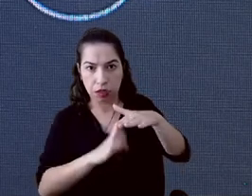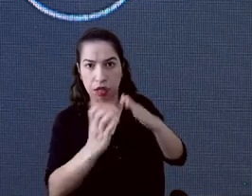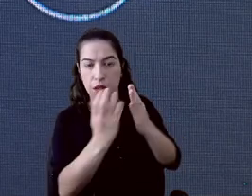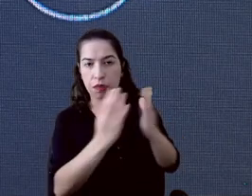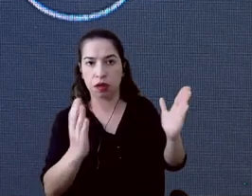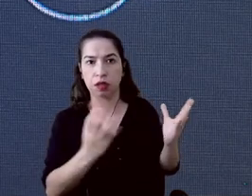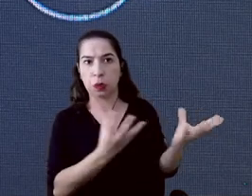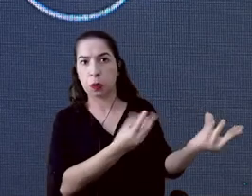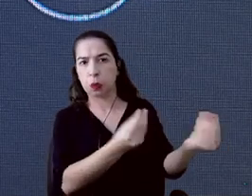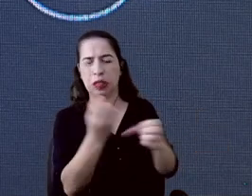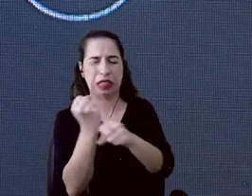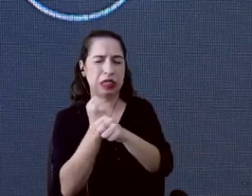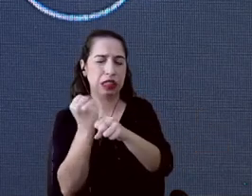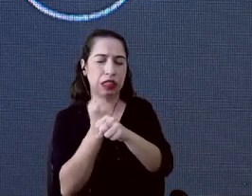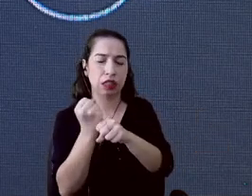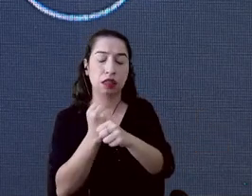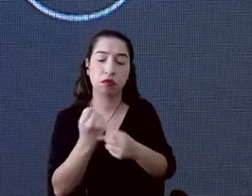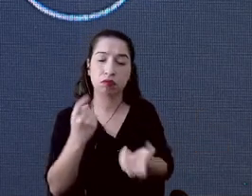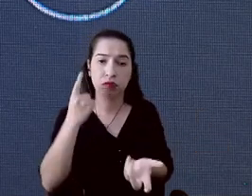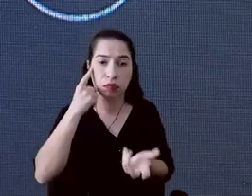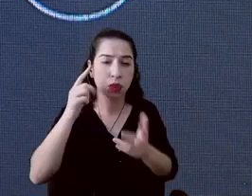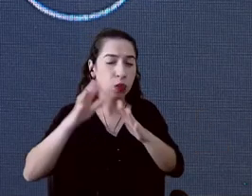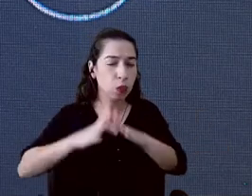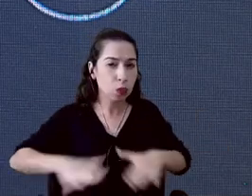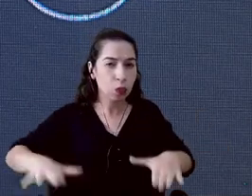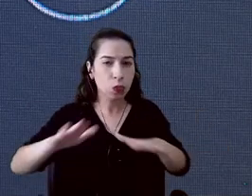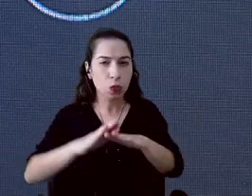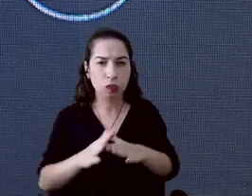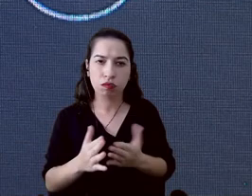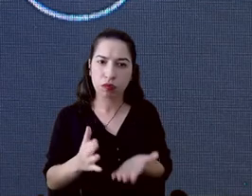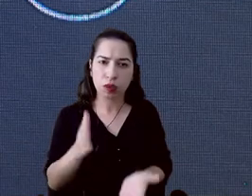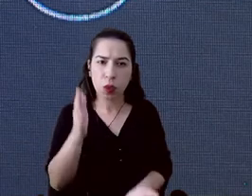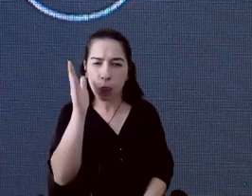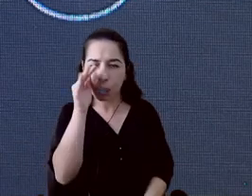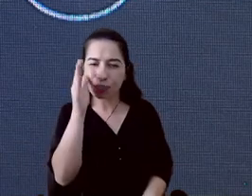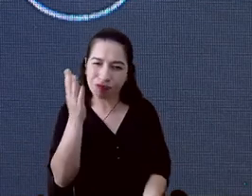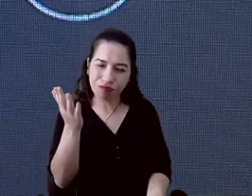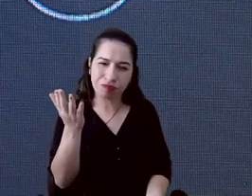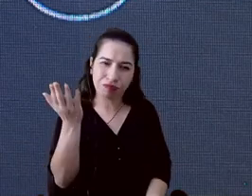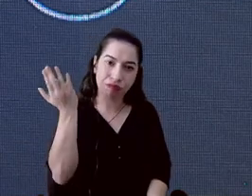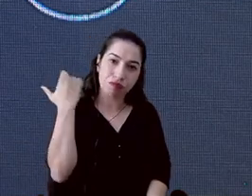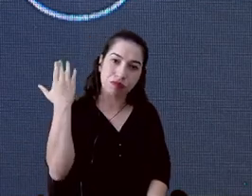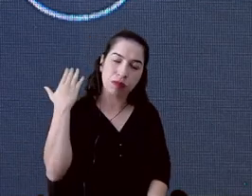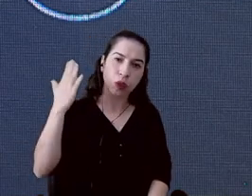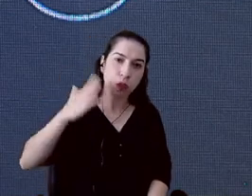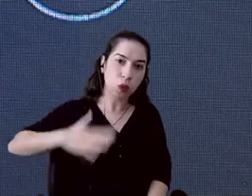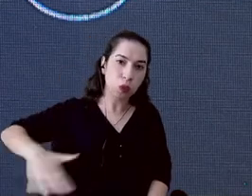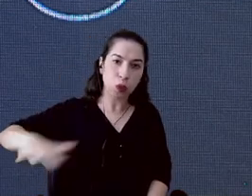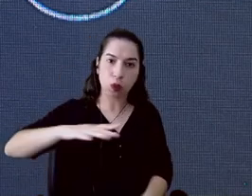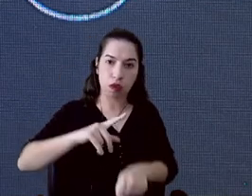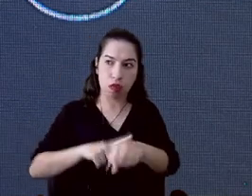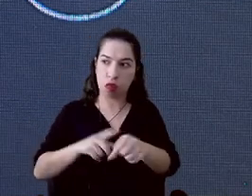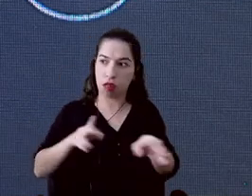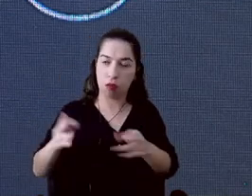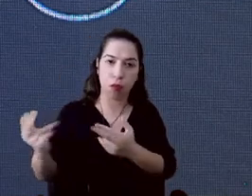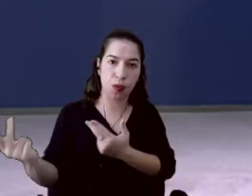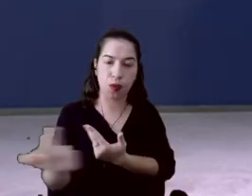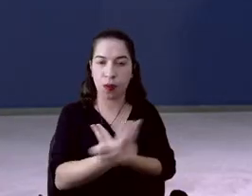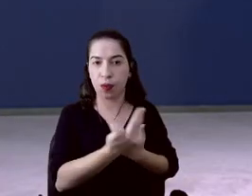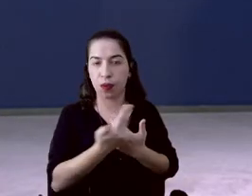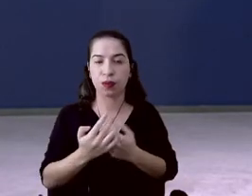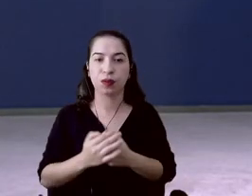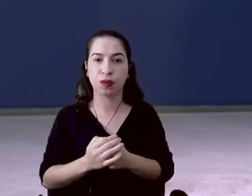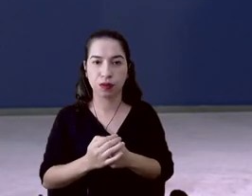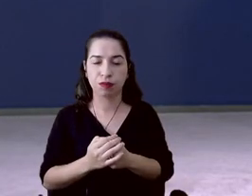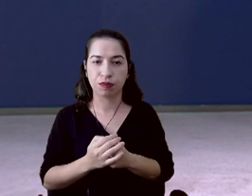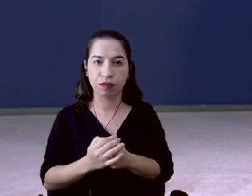décadas Então acho que todo mundo curioso né tava todo mundo nessa nesse momento né nessa reunião